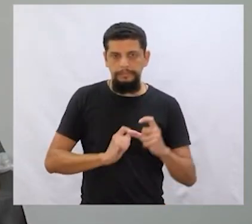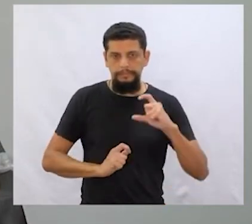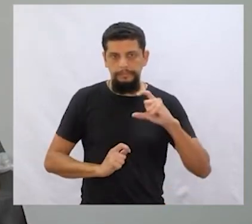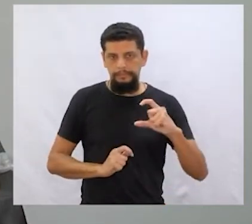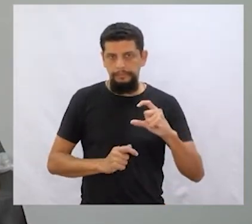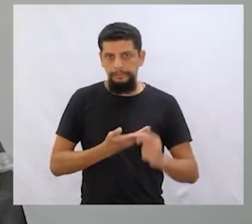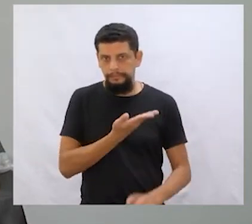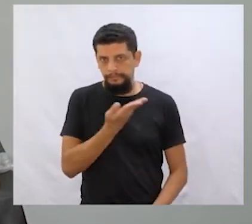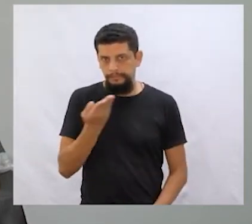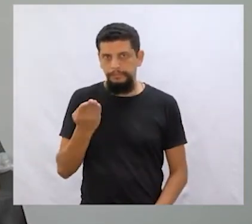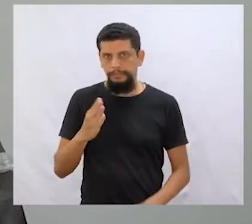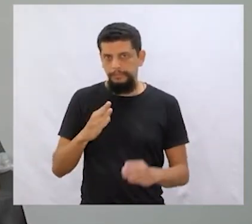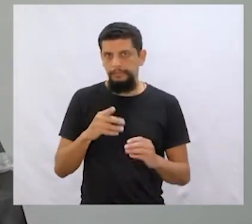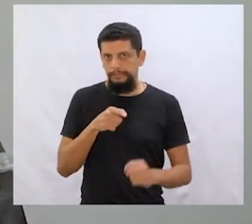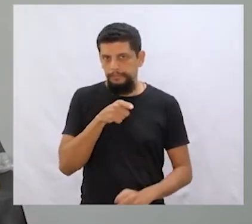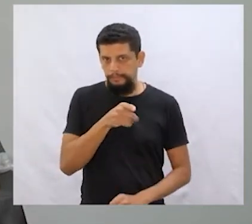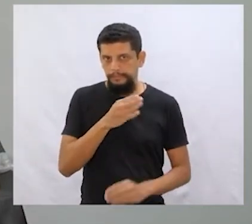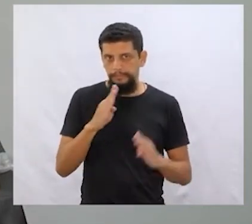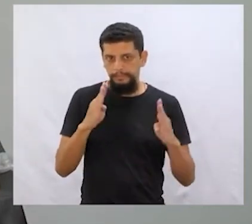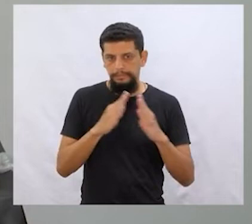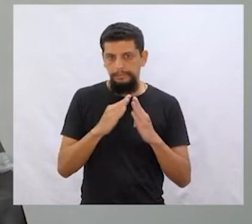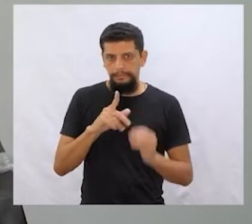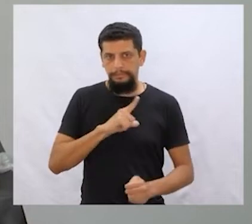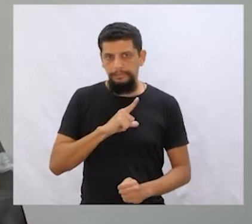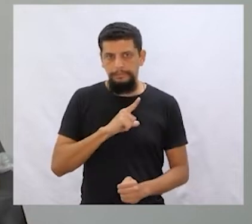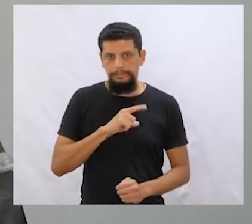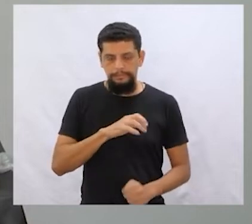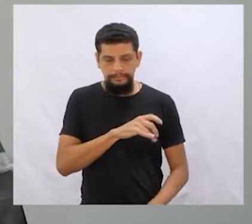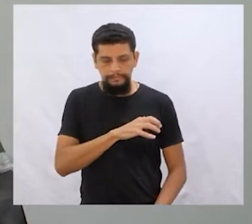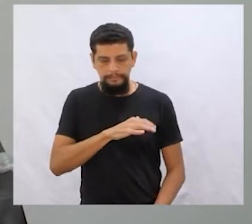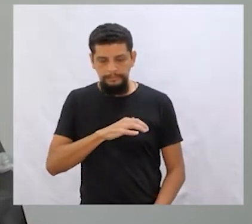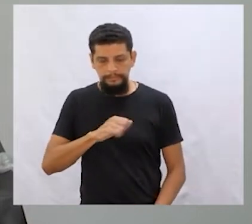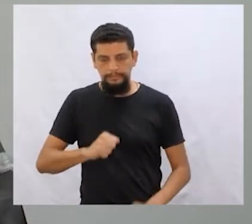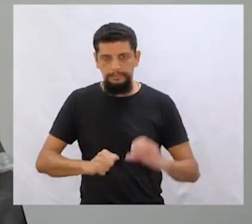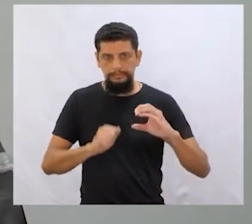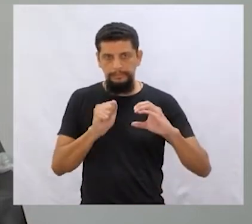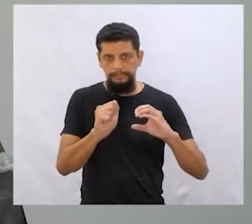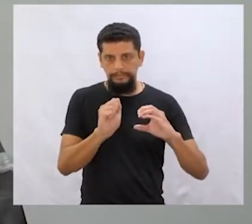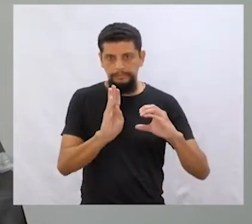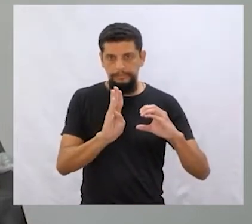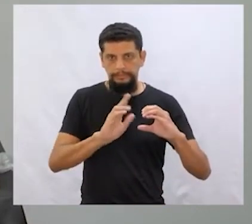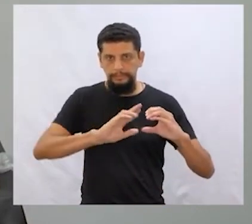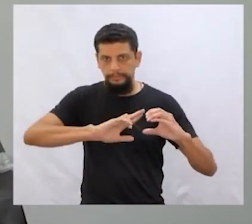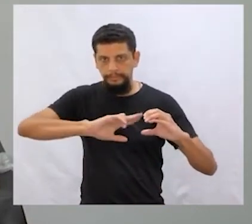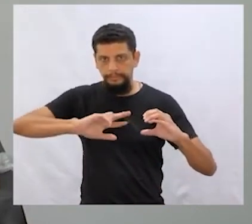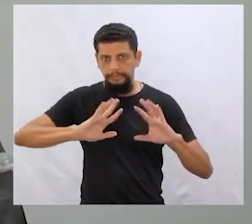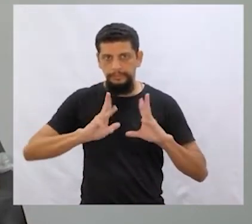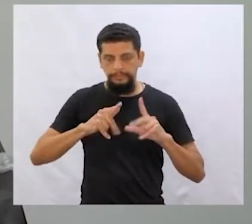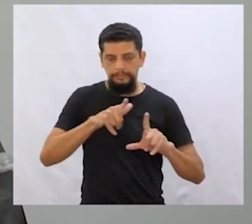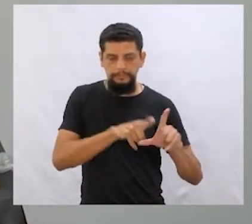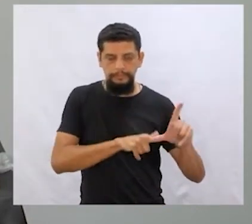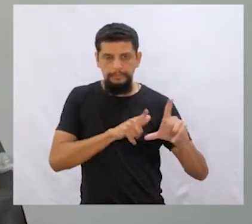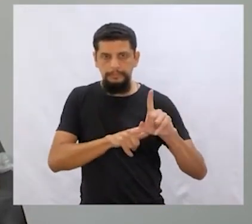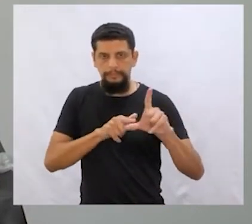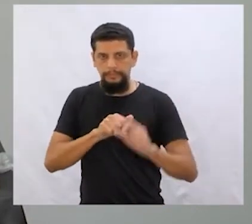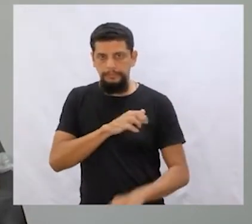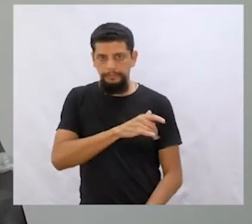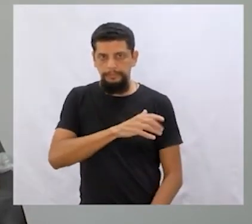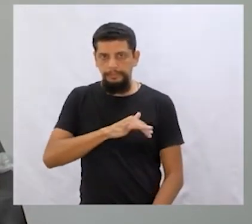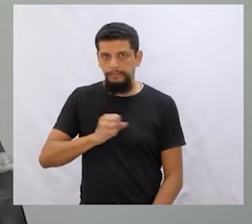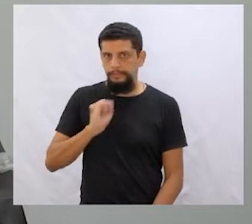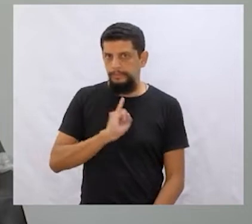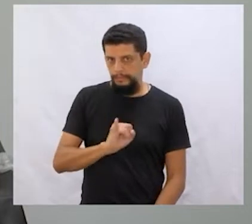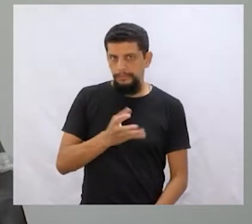retângulo. Então vocês em casa agora têm um alfabeto móvel, né? Com todas as letras do